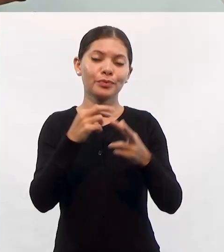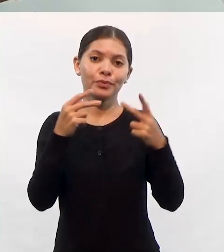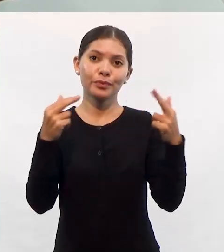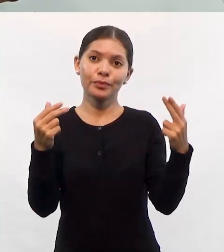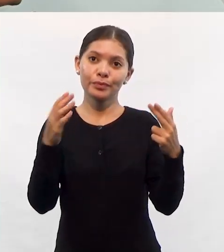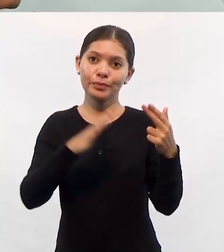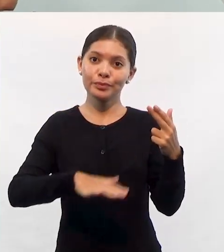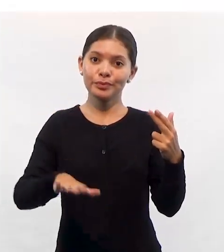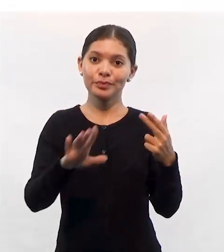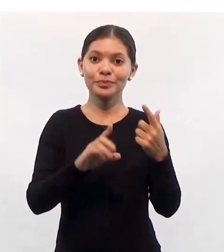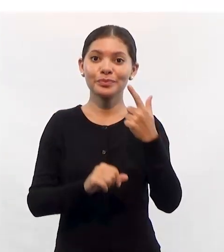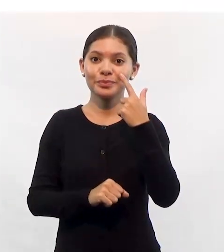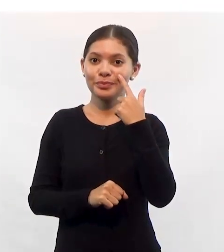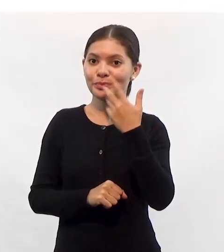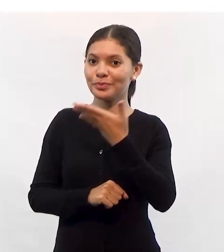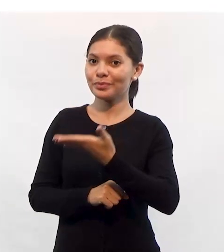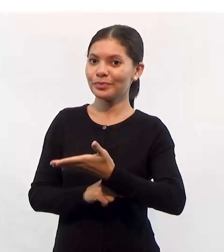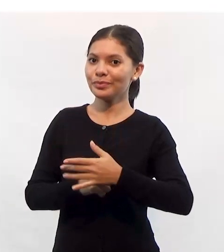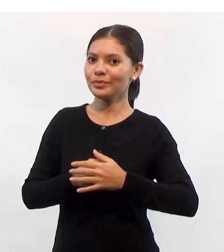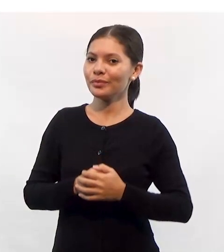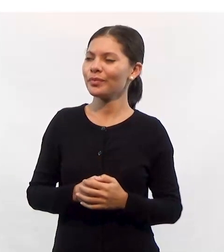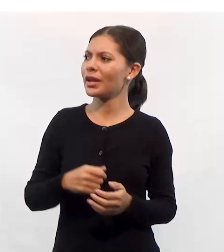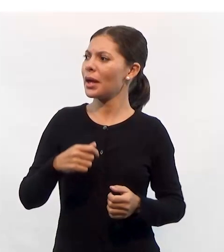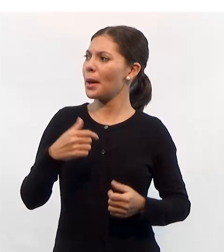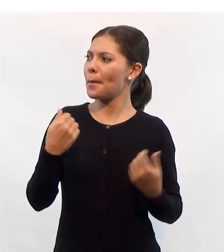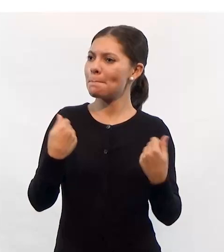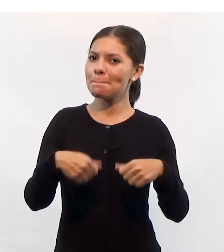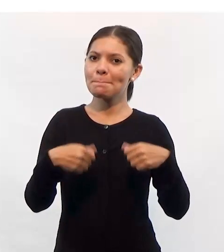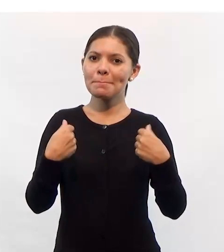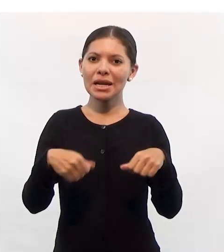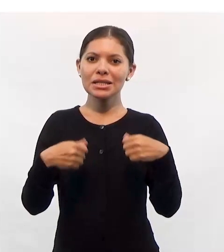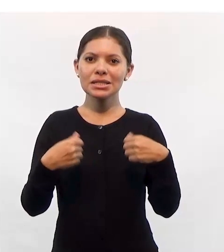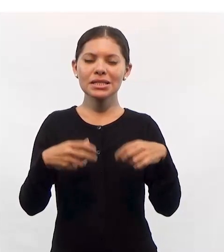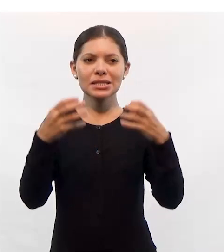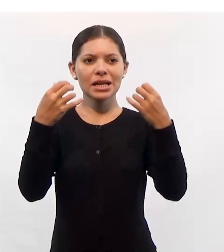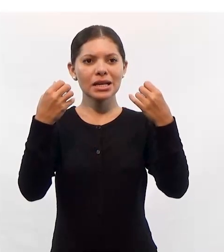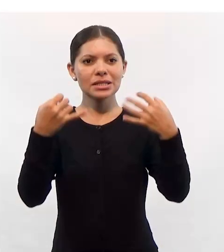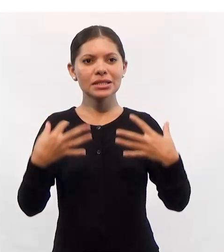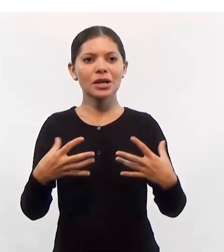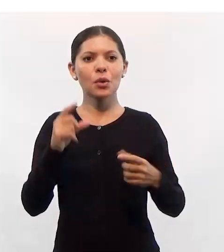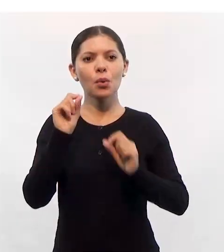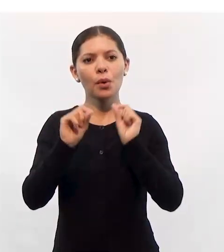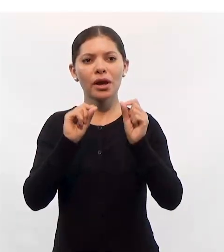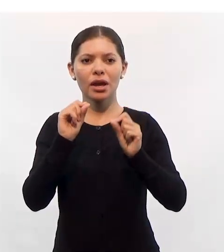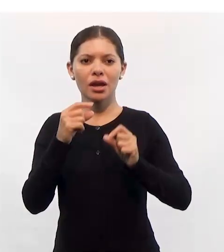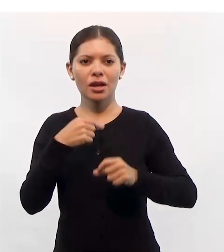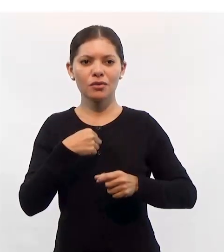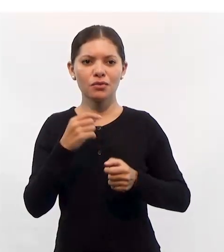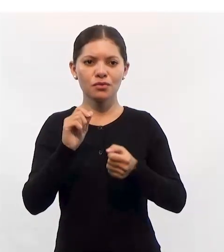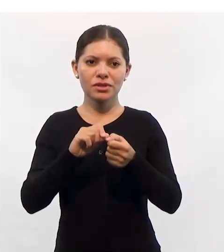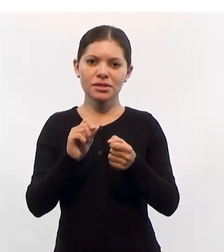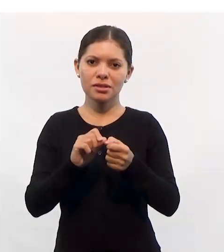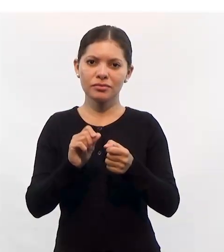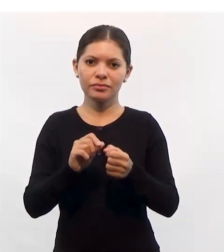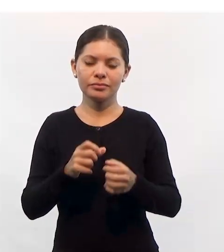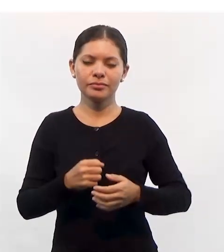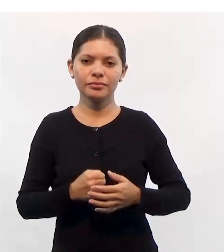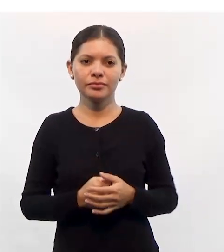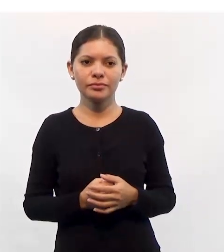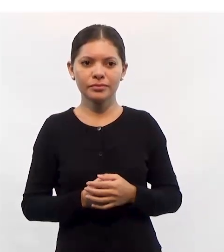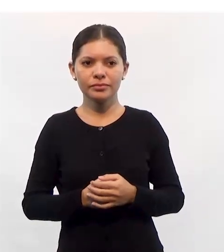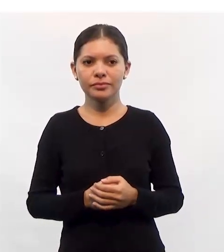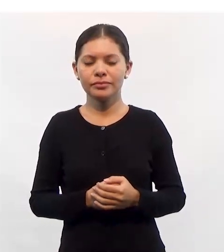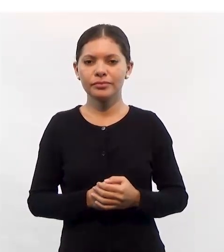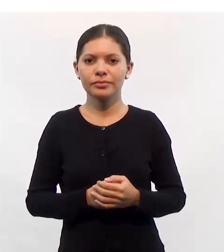do ambiente dela ela precisa estabelecer quais ações ela vai fazer E aí